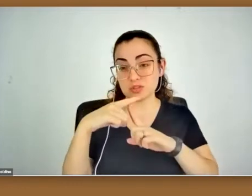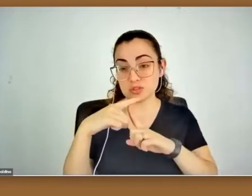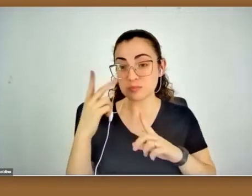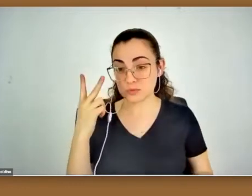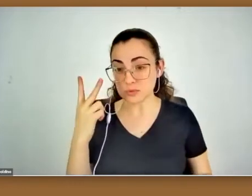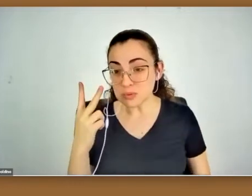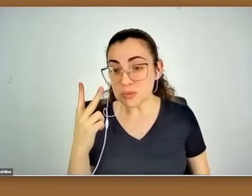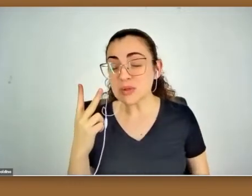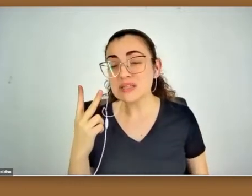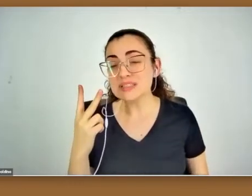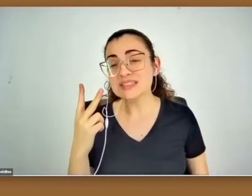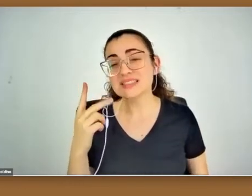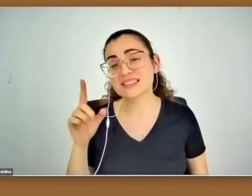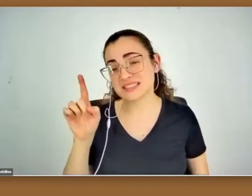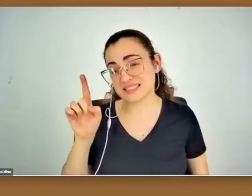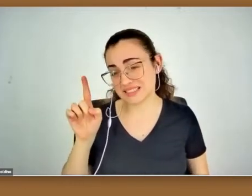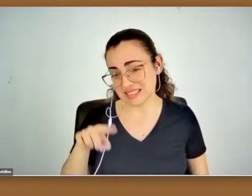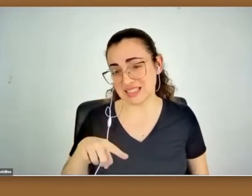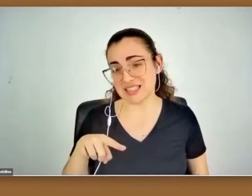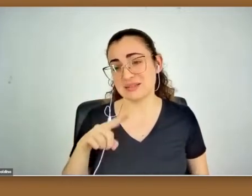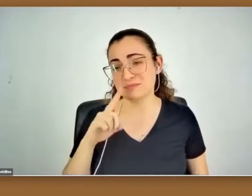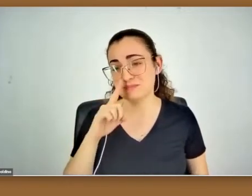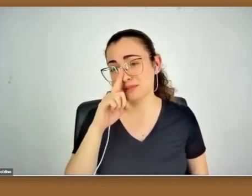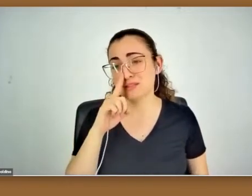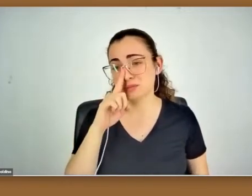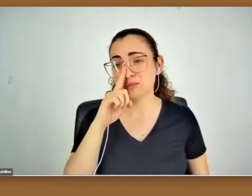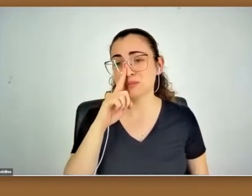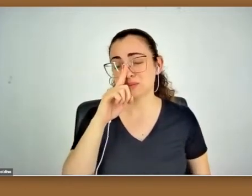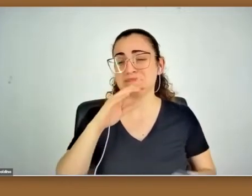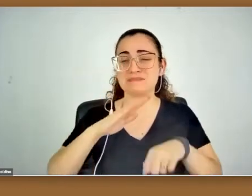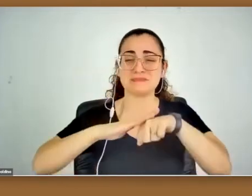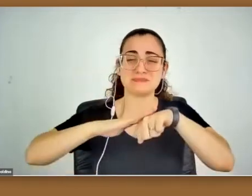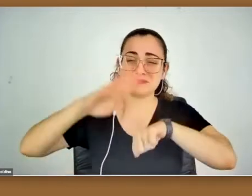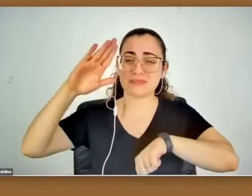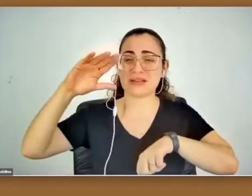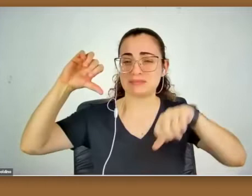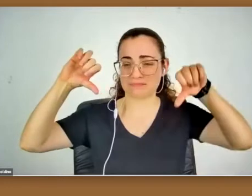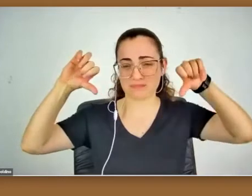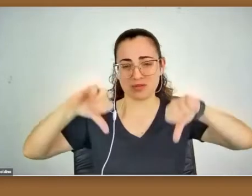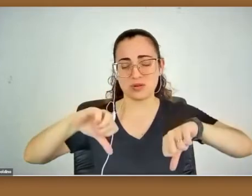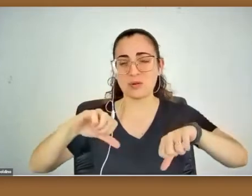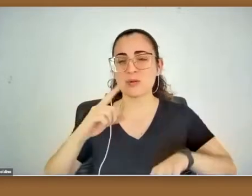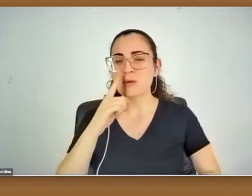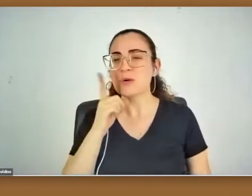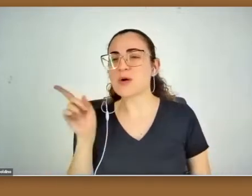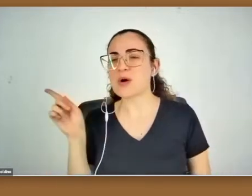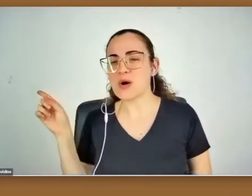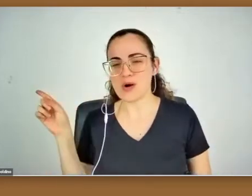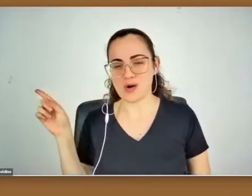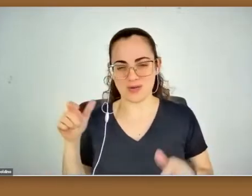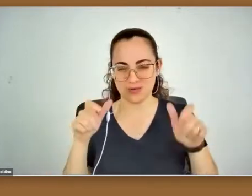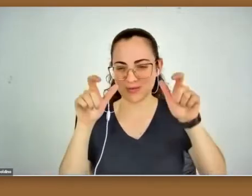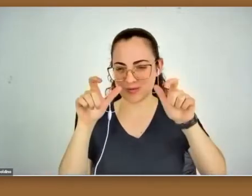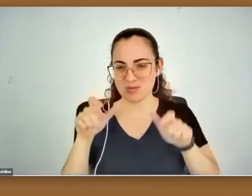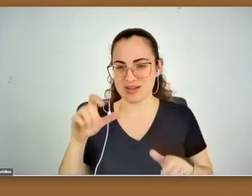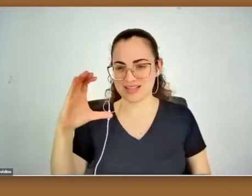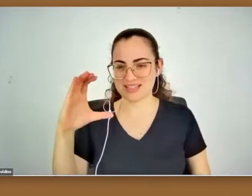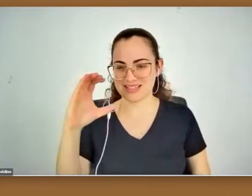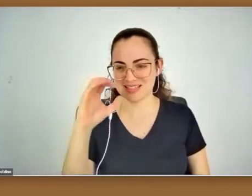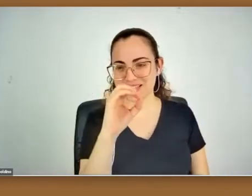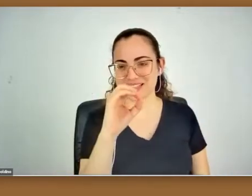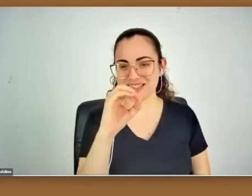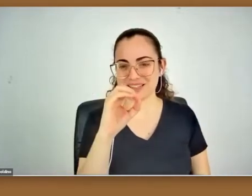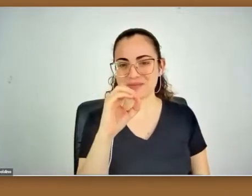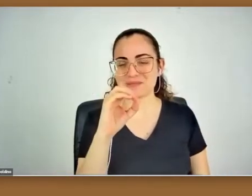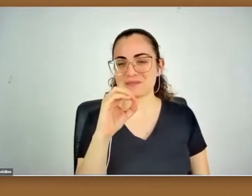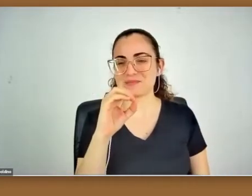casos graves. E aí você vê que a região aqui, né, centro-oeste, a gente tem uma ocorrência muito grande neste